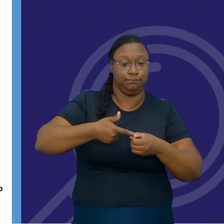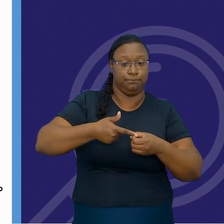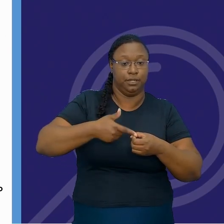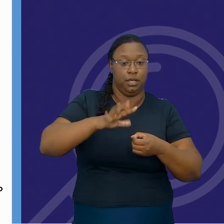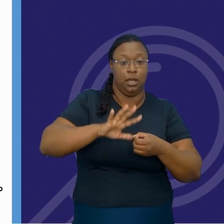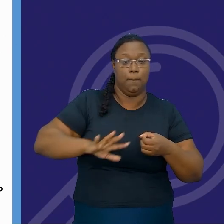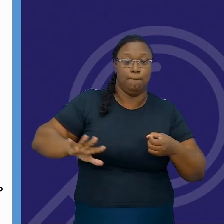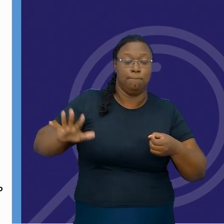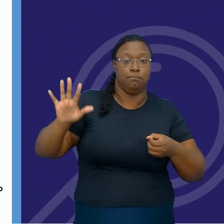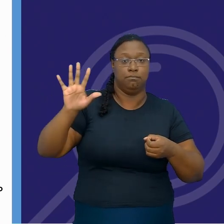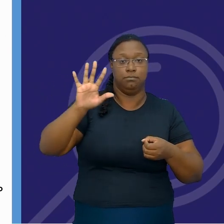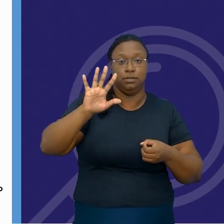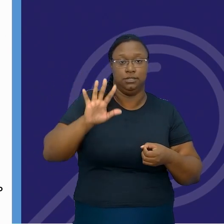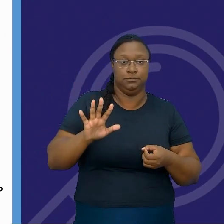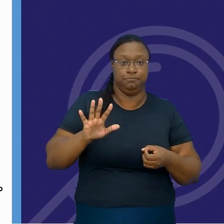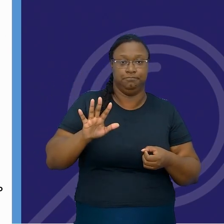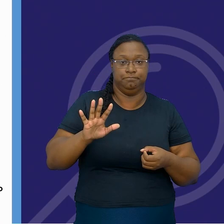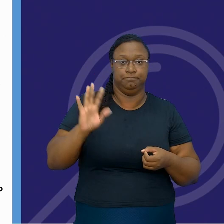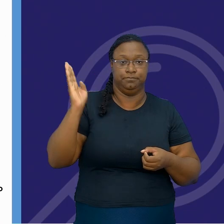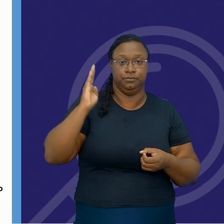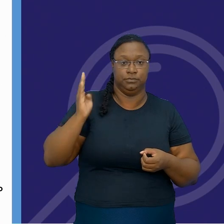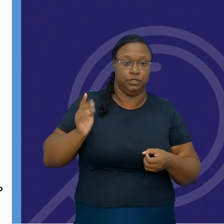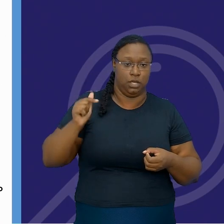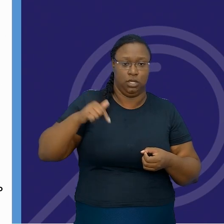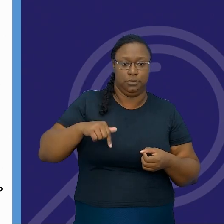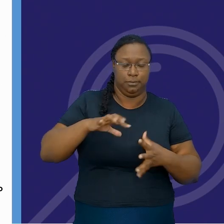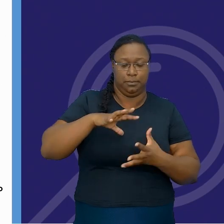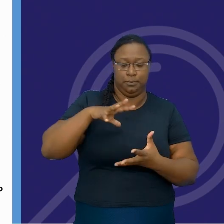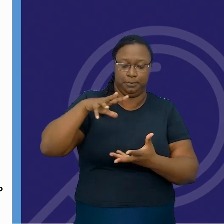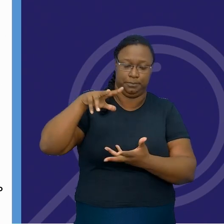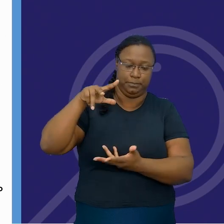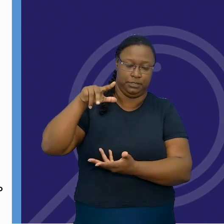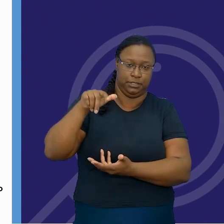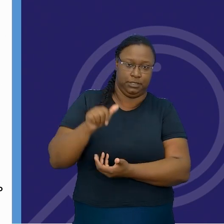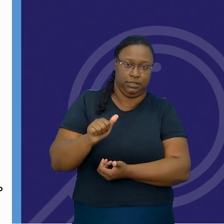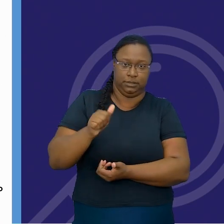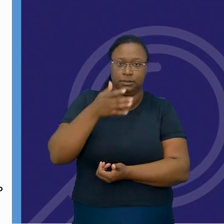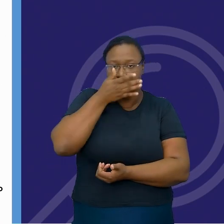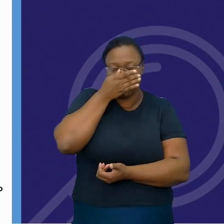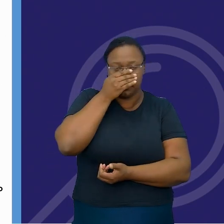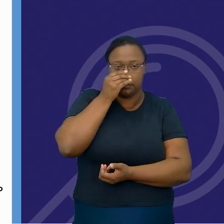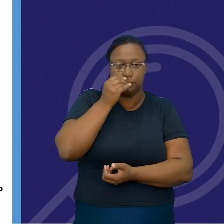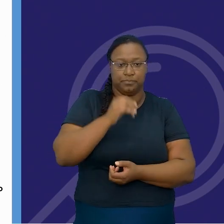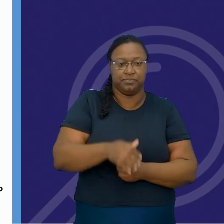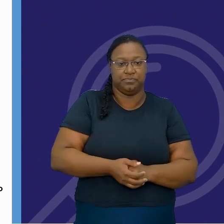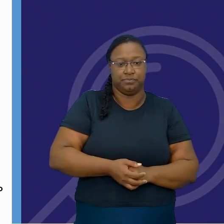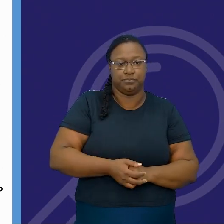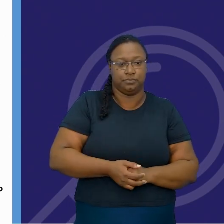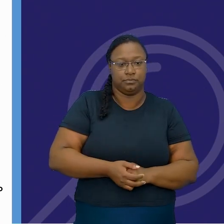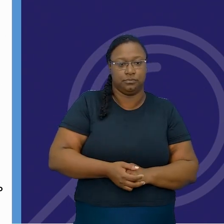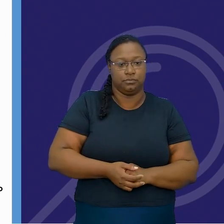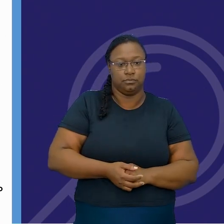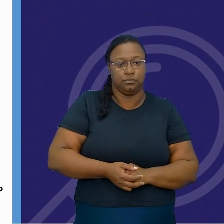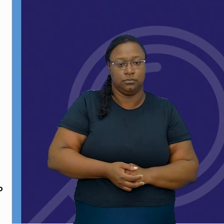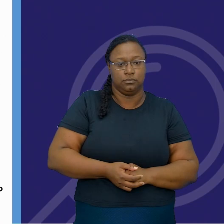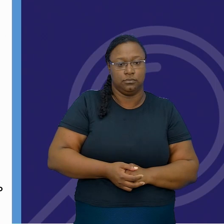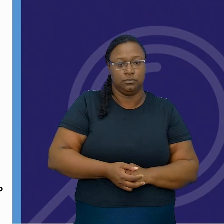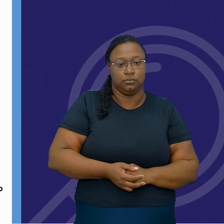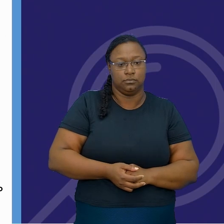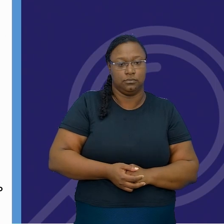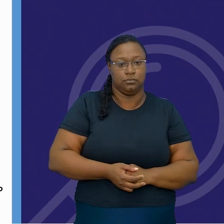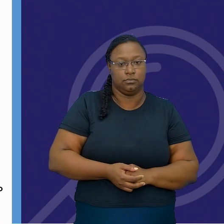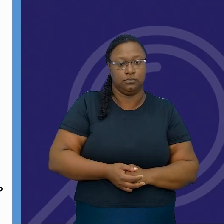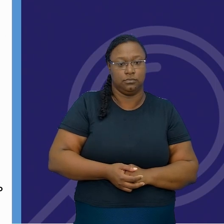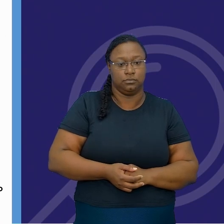nosso planeta, do planeta Terra. Então, gente, até assim, né, TEP, tonelada equivalente de petróleo,